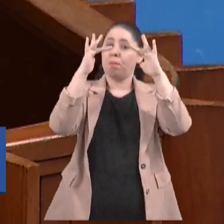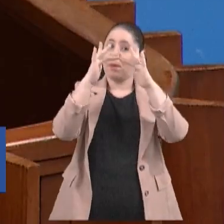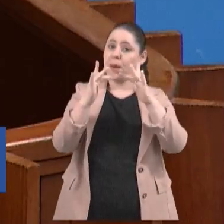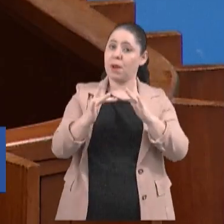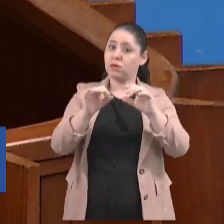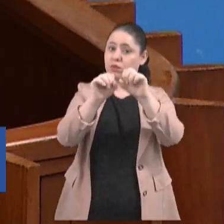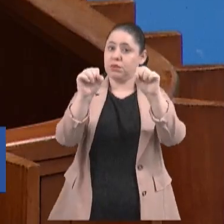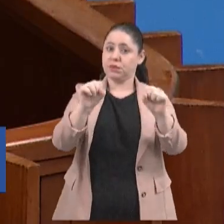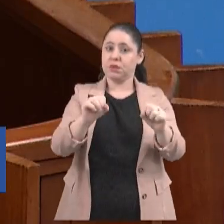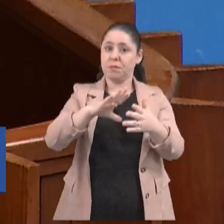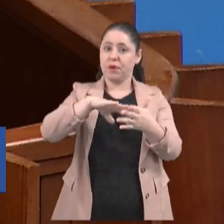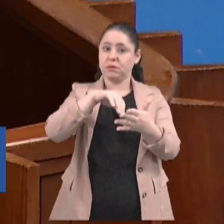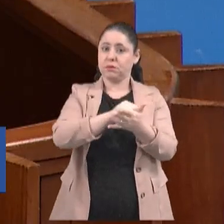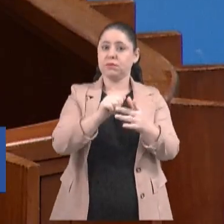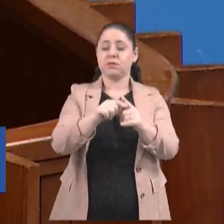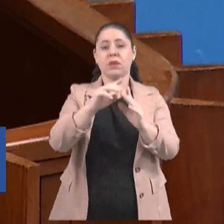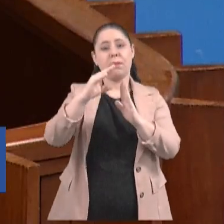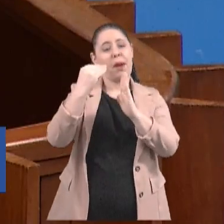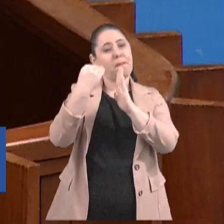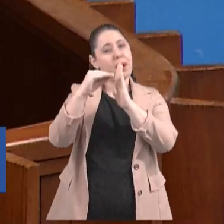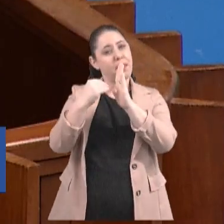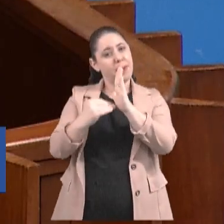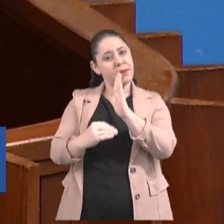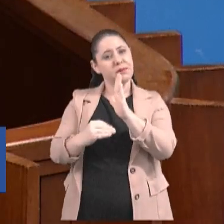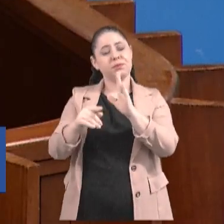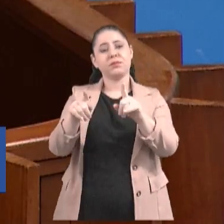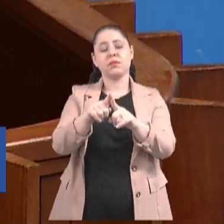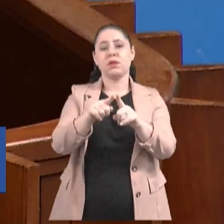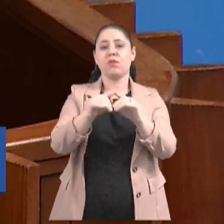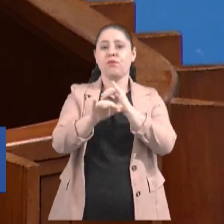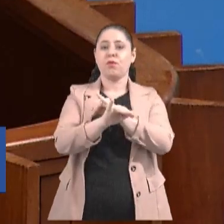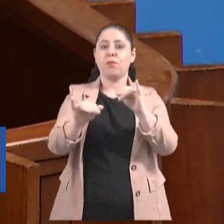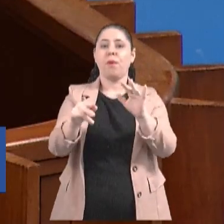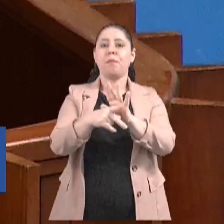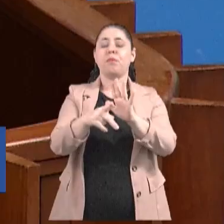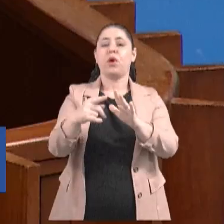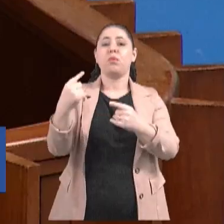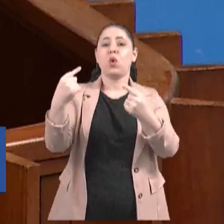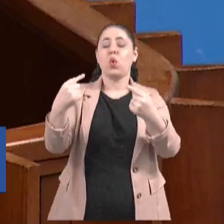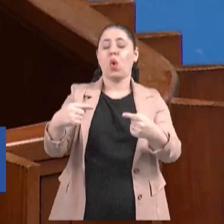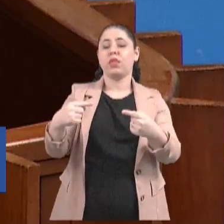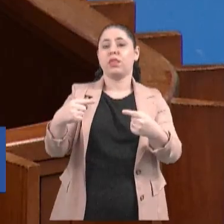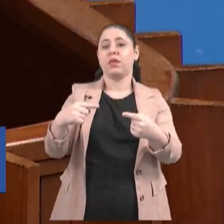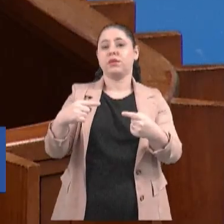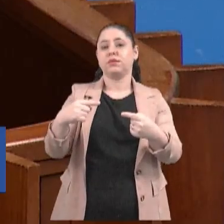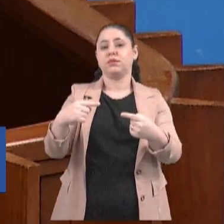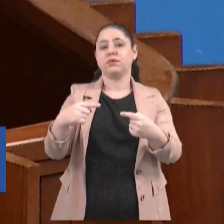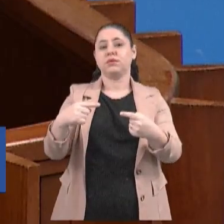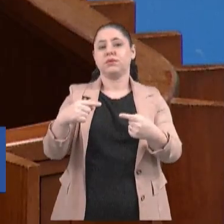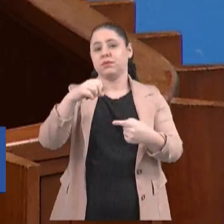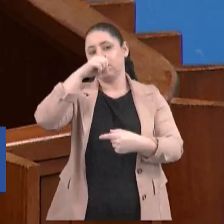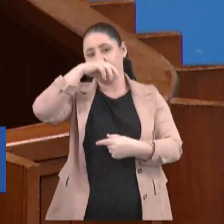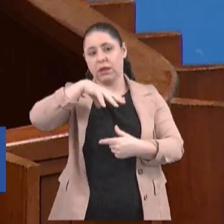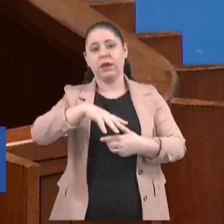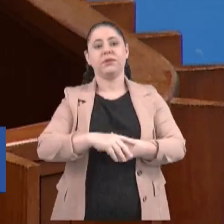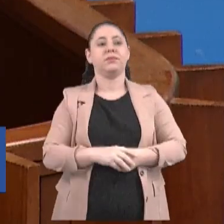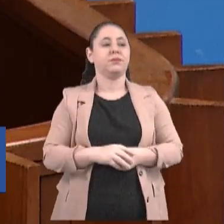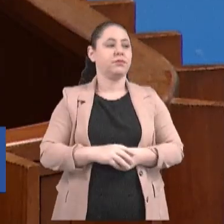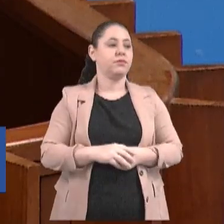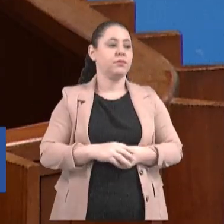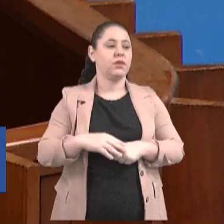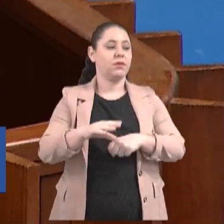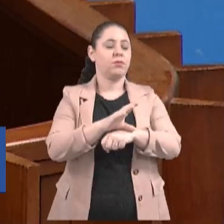os sistemas de registro e armazenamento das informações sobre violência política digital. Constituir e